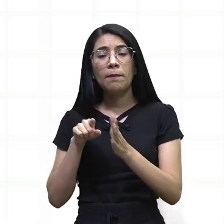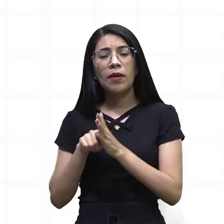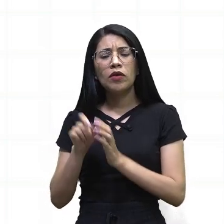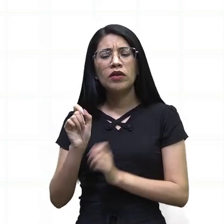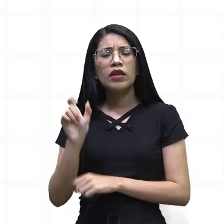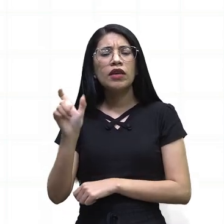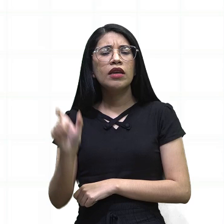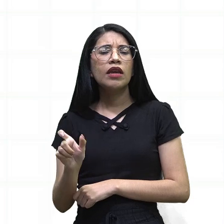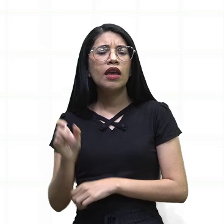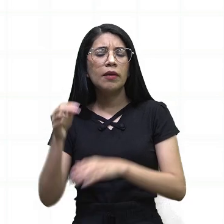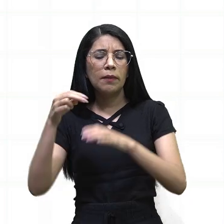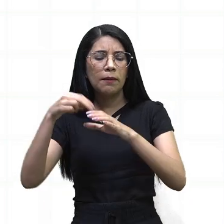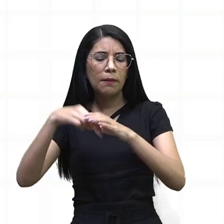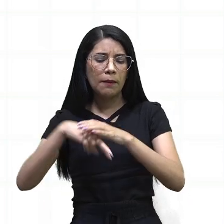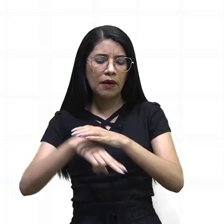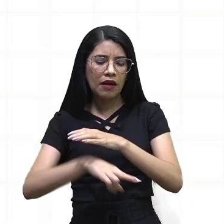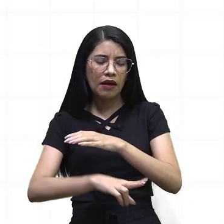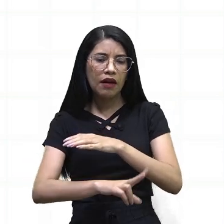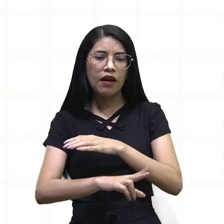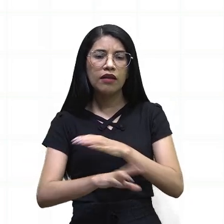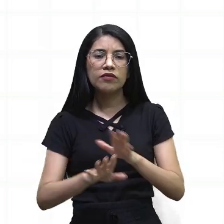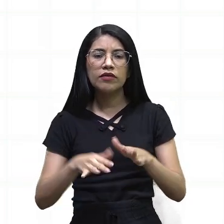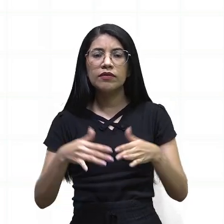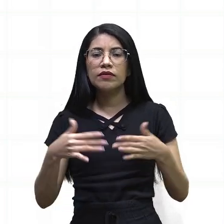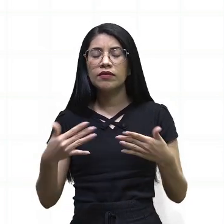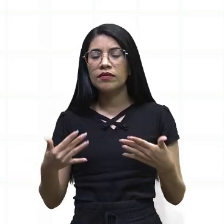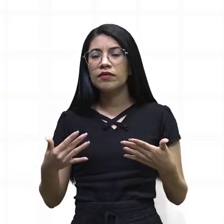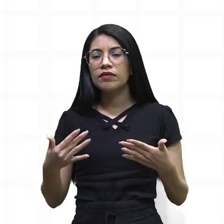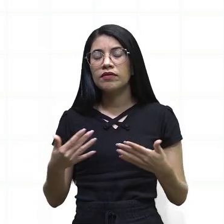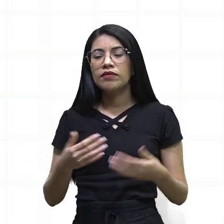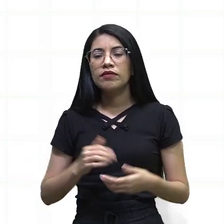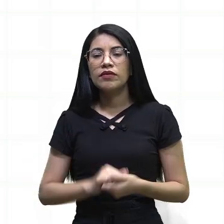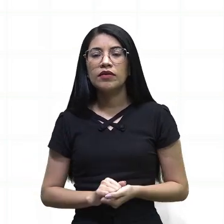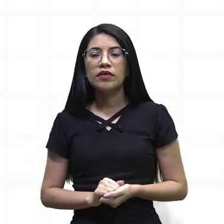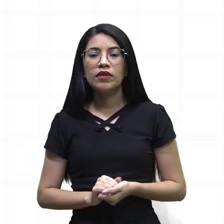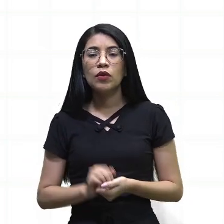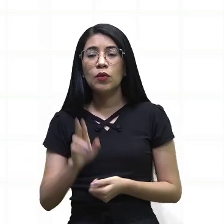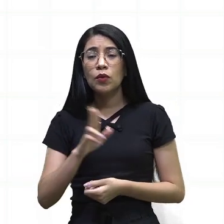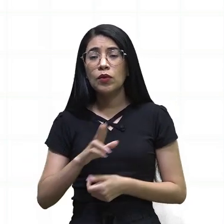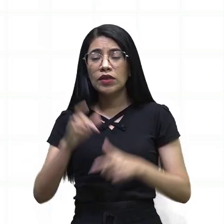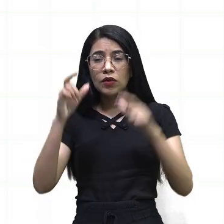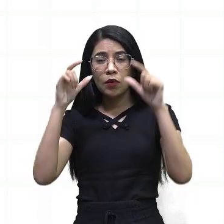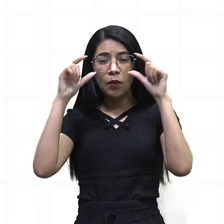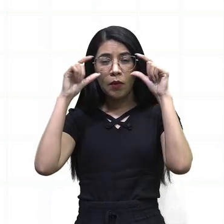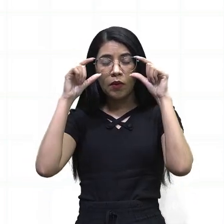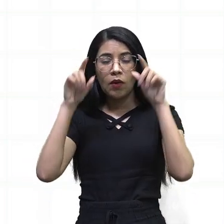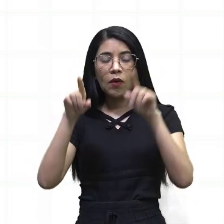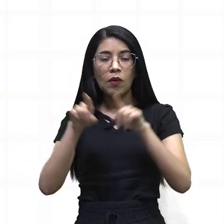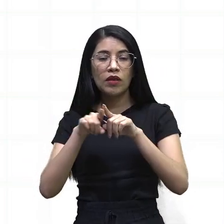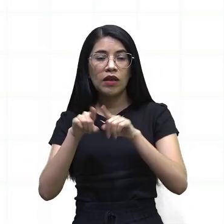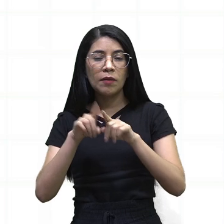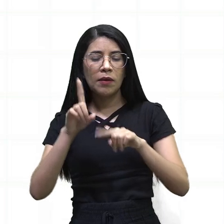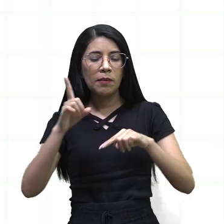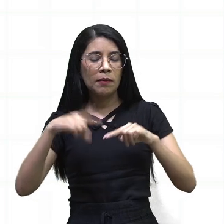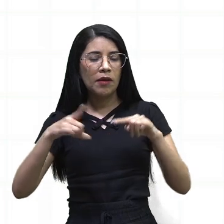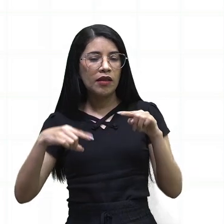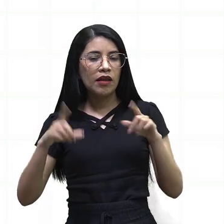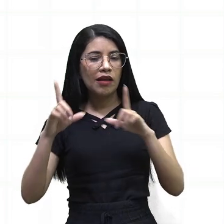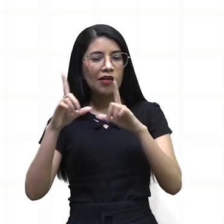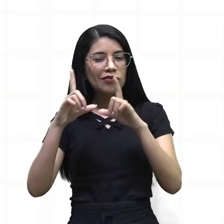mergulhou? Né? Quem é que mergulhou na água com o binóculo, né? E o equipamento